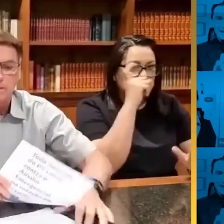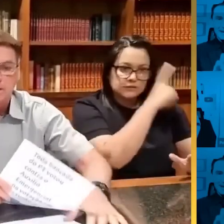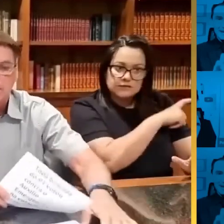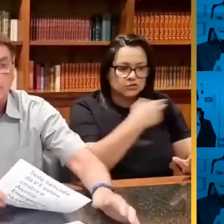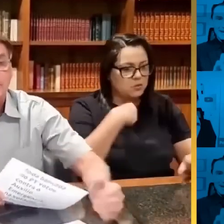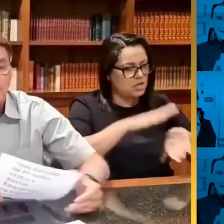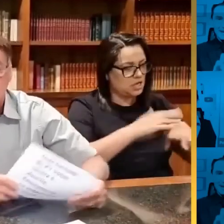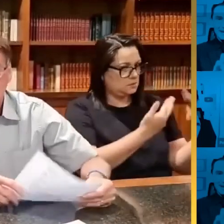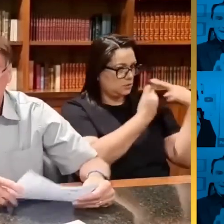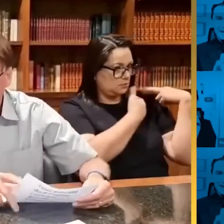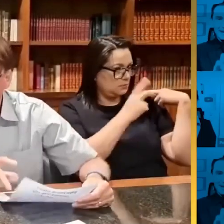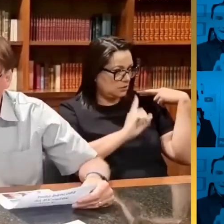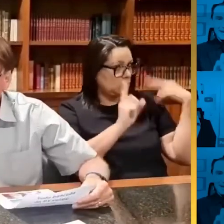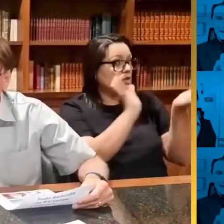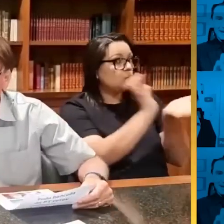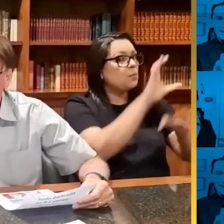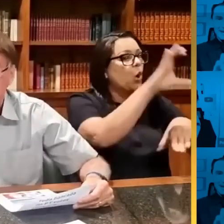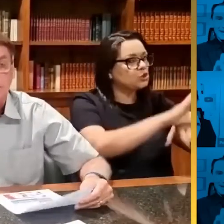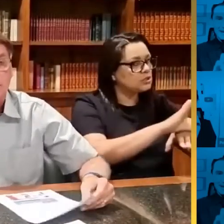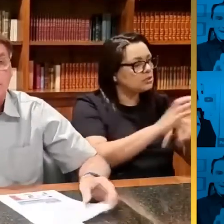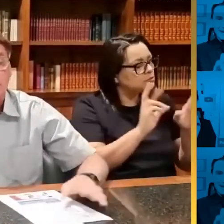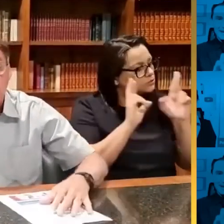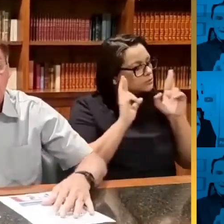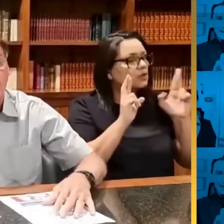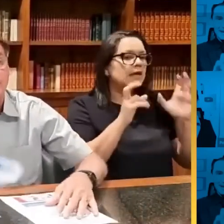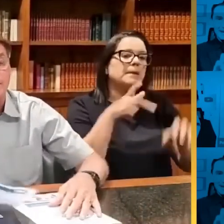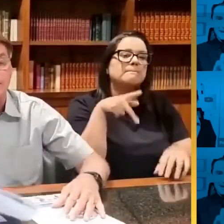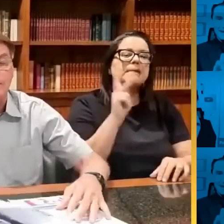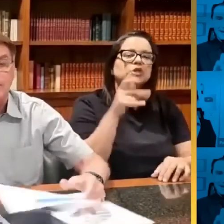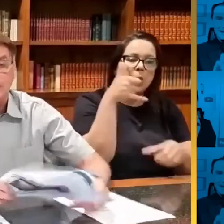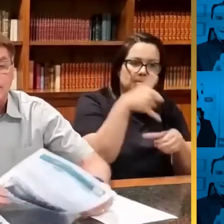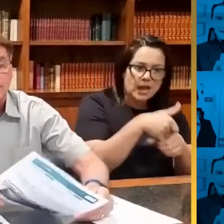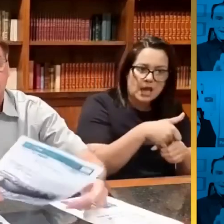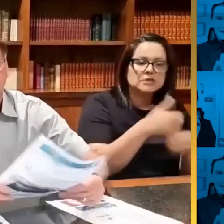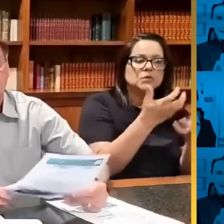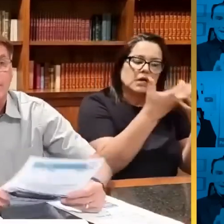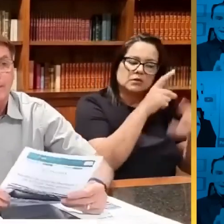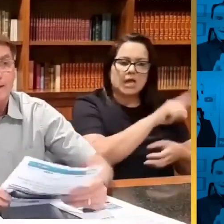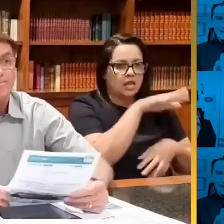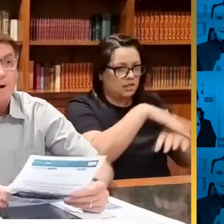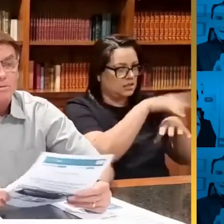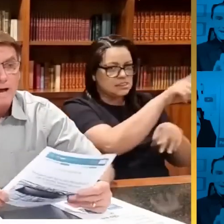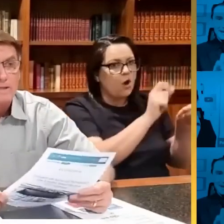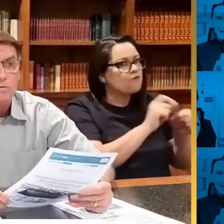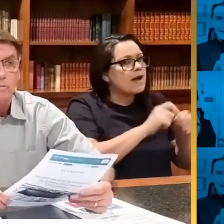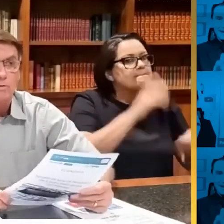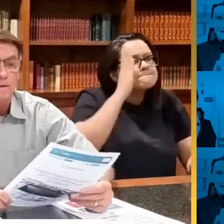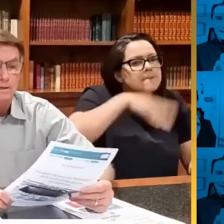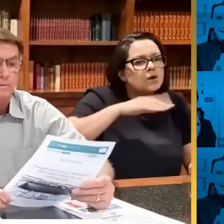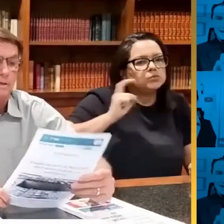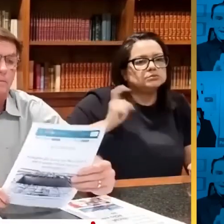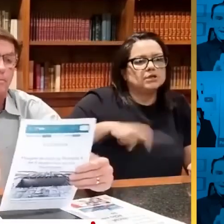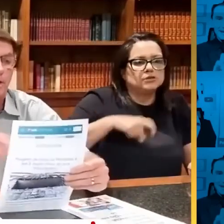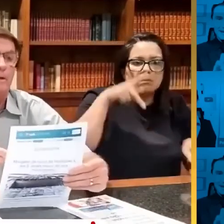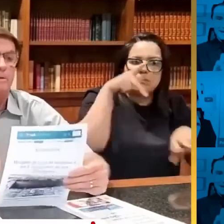do conselho. Mas espera que a Petrobras não faça, né, essa maldade com o povo